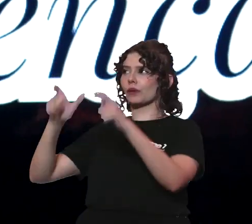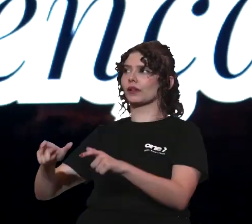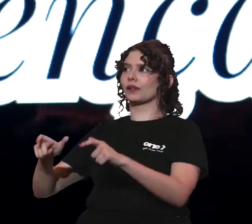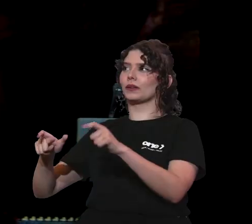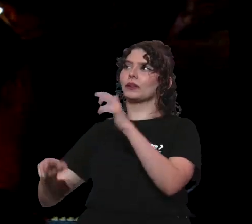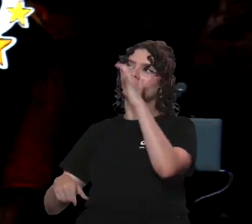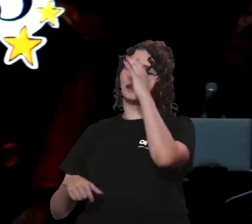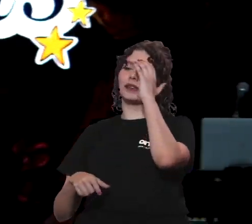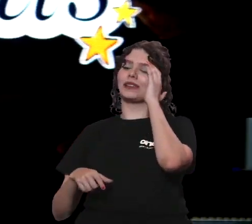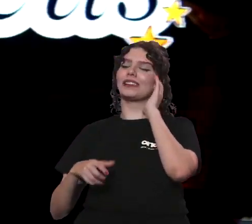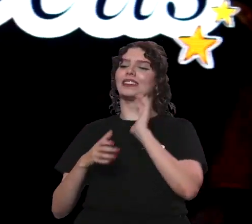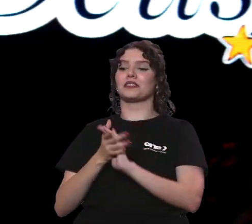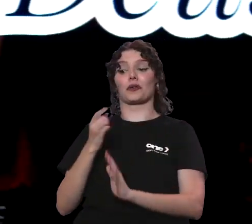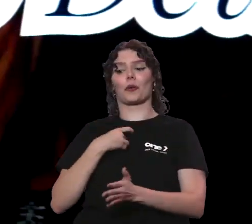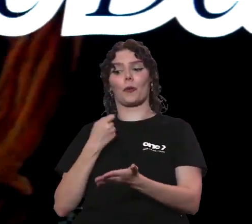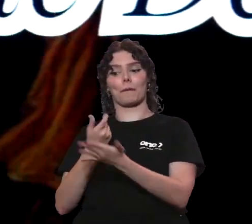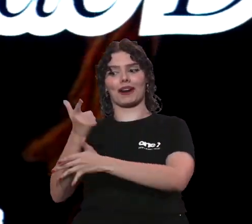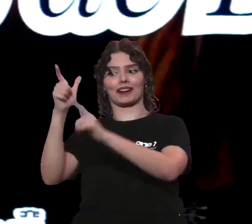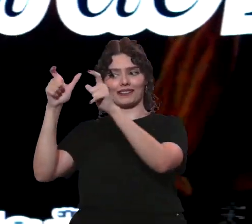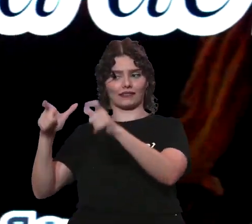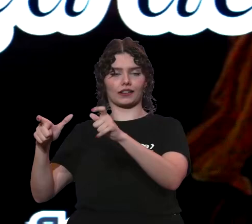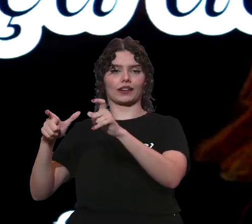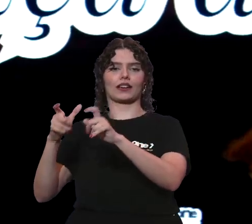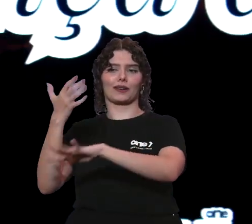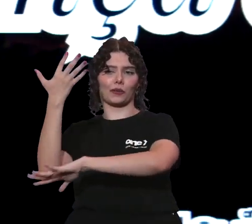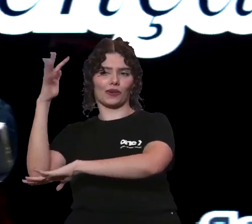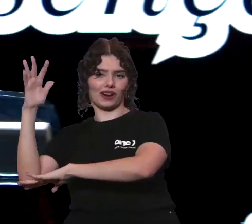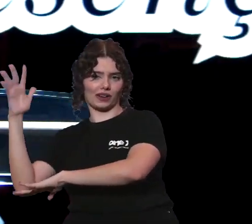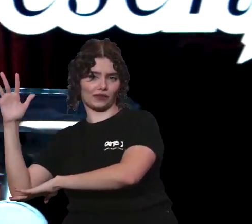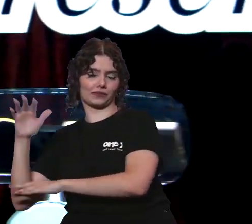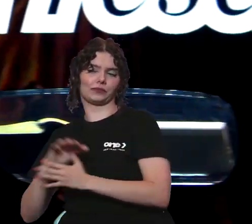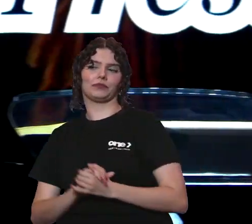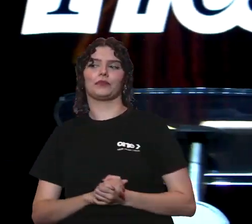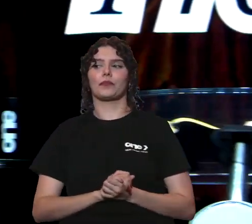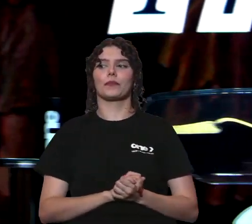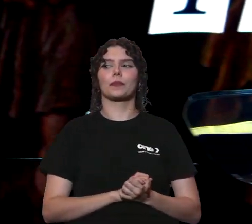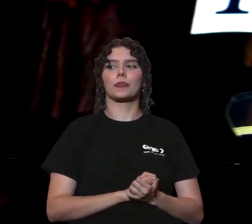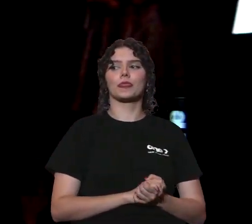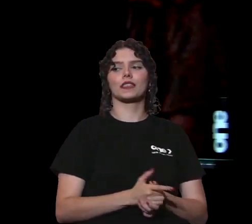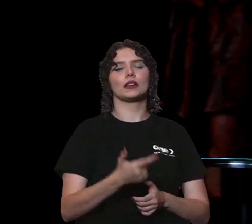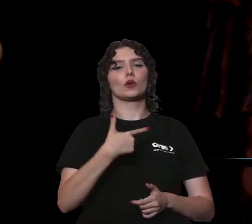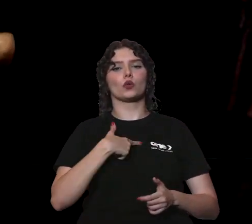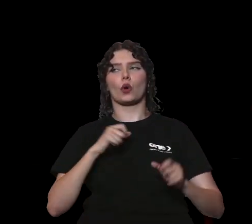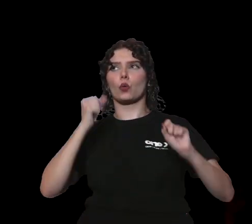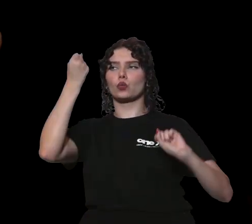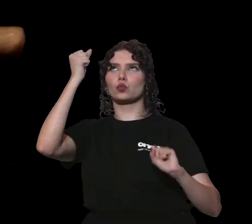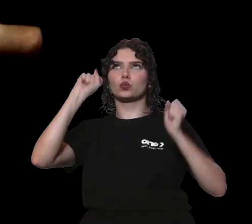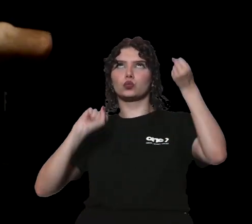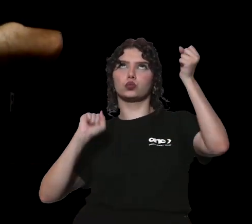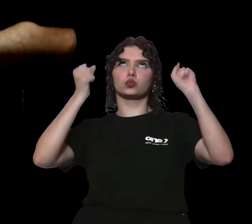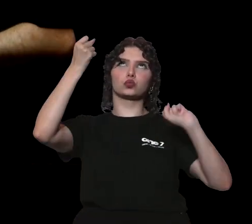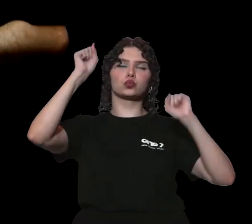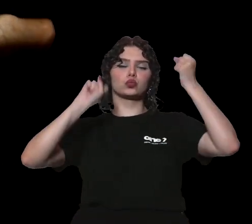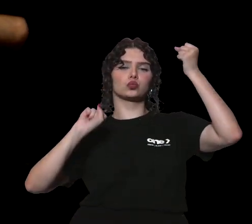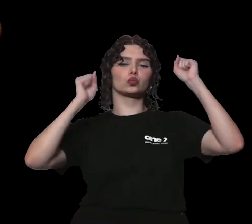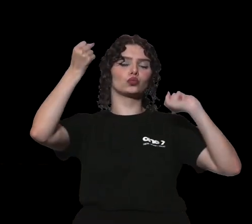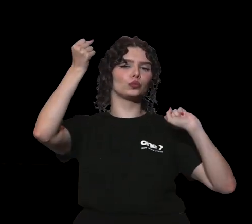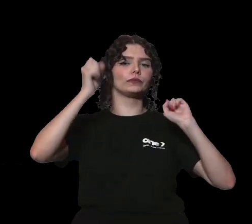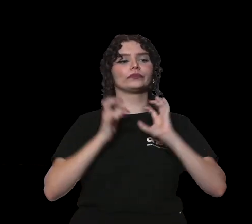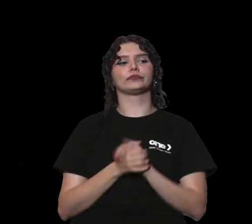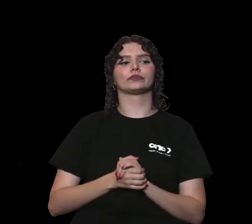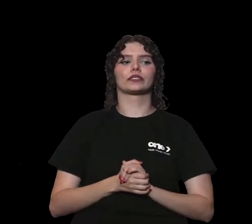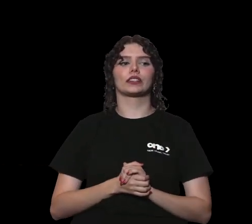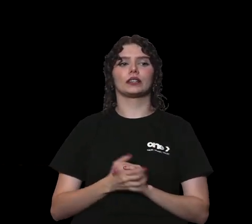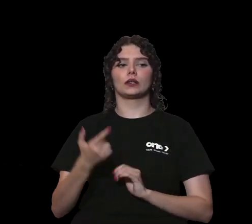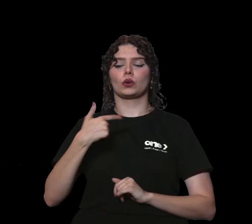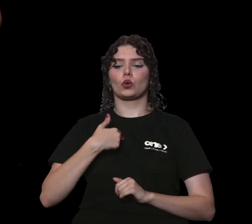parque. E aí eu estava no parque e eu estava lá fazendo meus exercícios. E eu estava lá